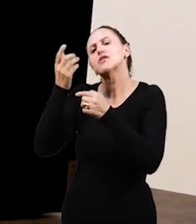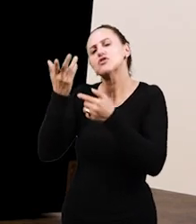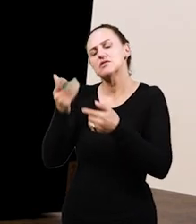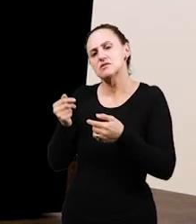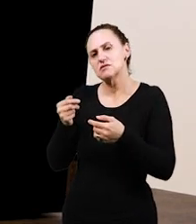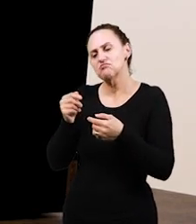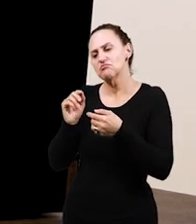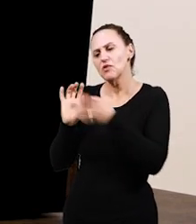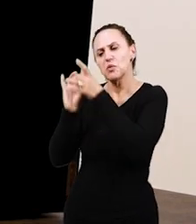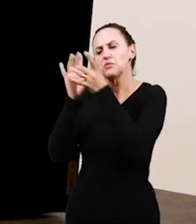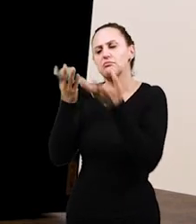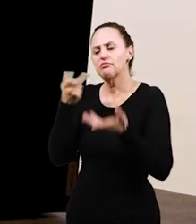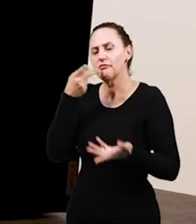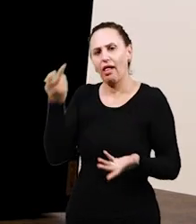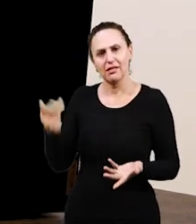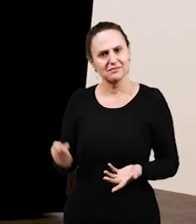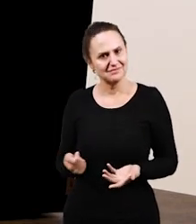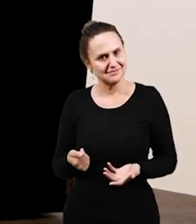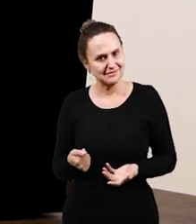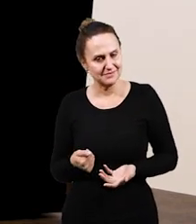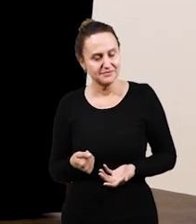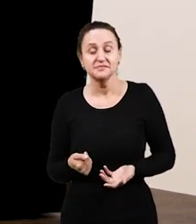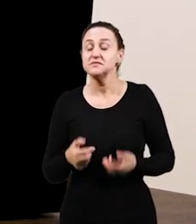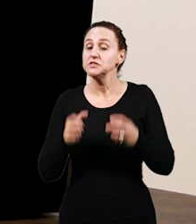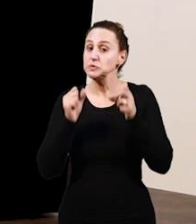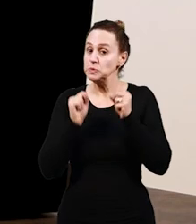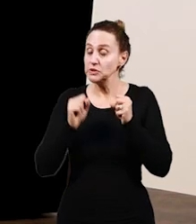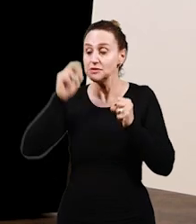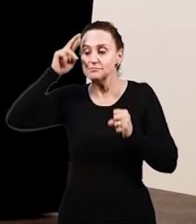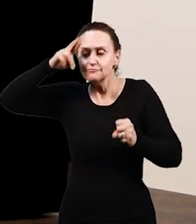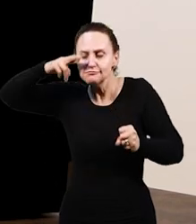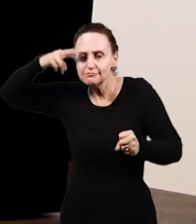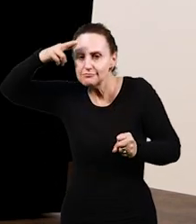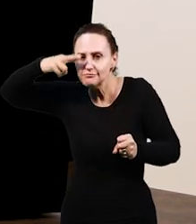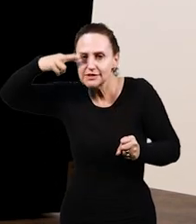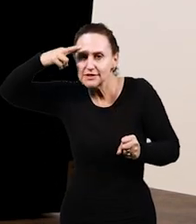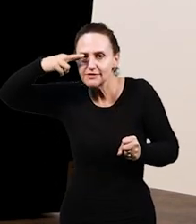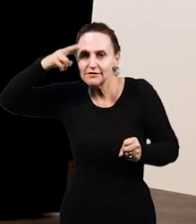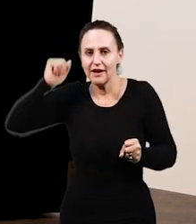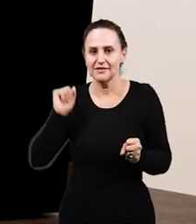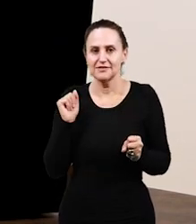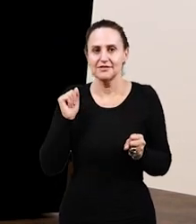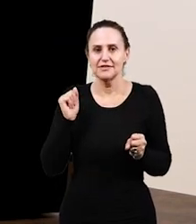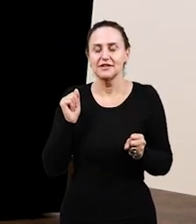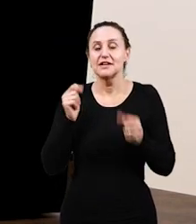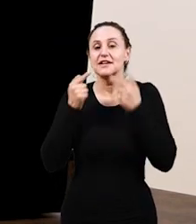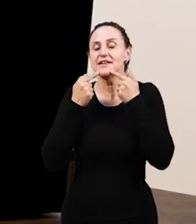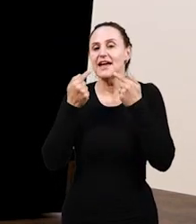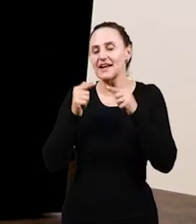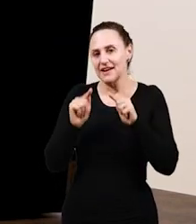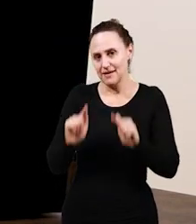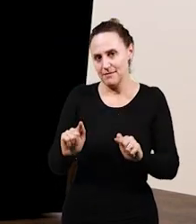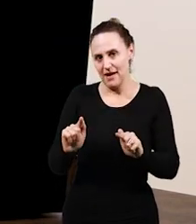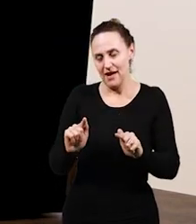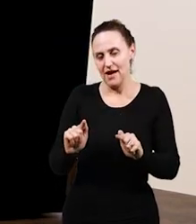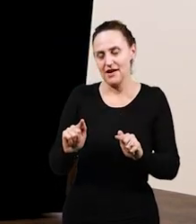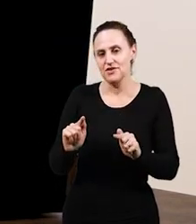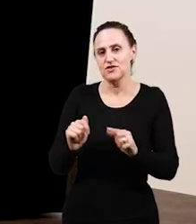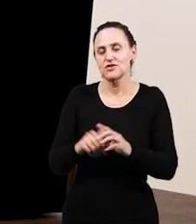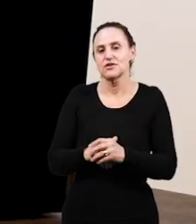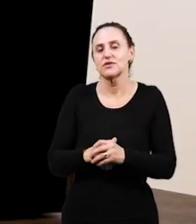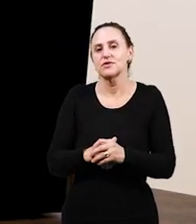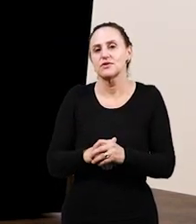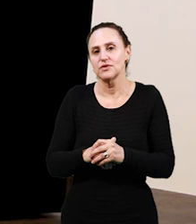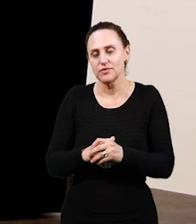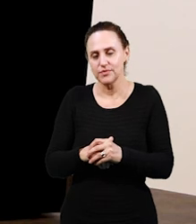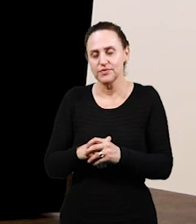disse em que contexto disse isso pode ser muito bem observado na gramática de usos da Maria Helena de Moura Neves